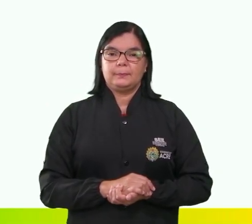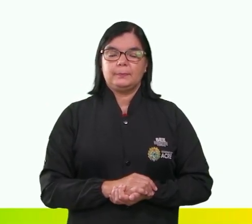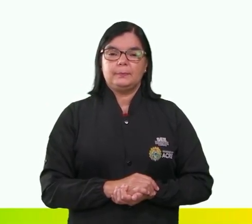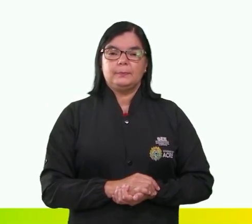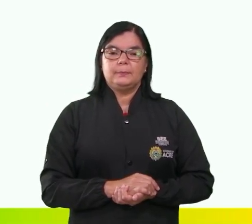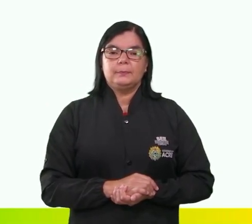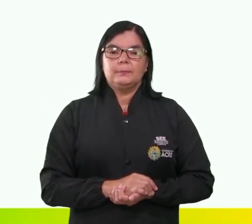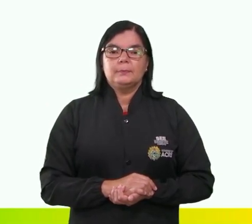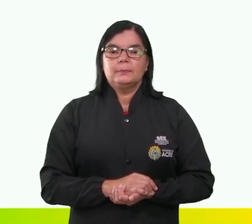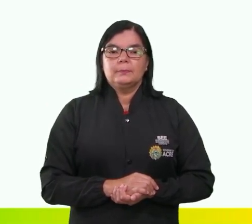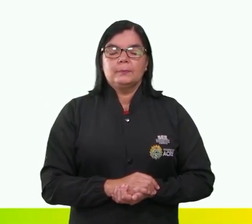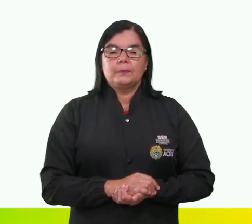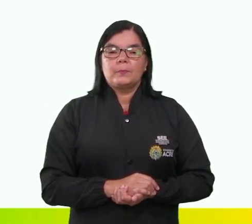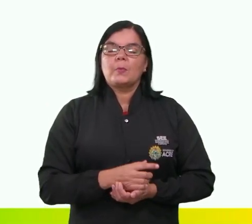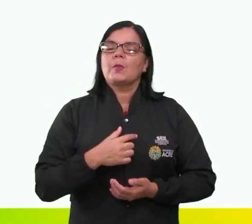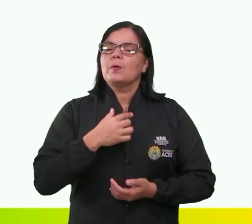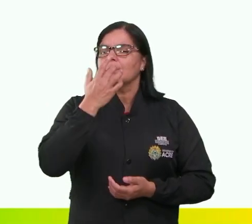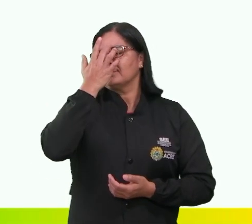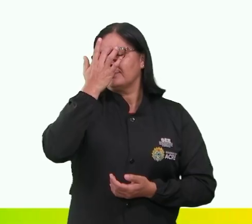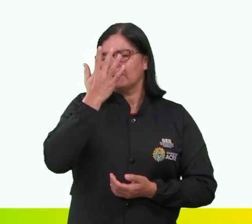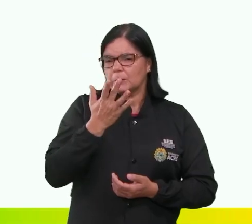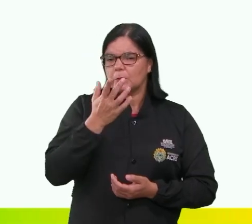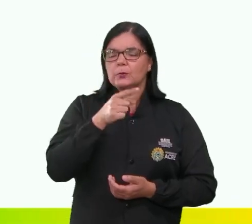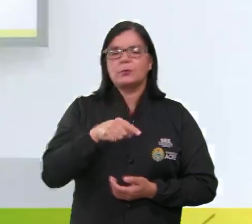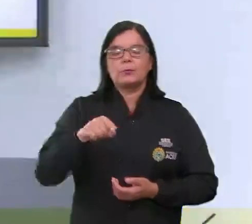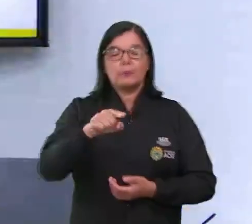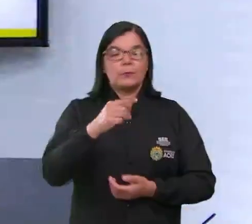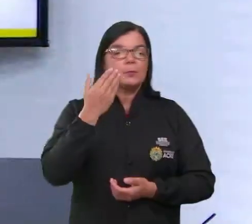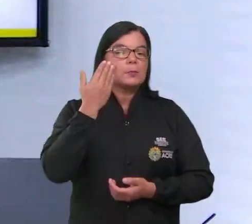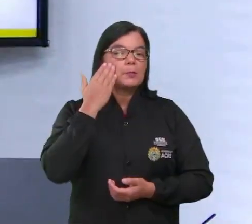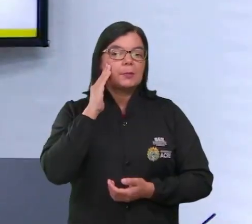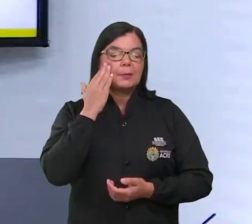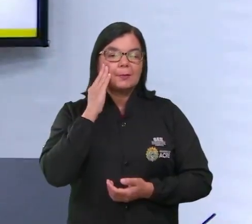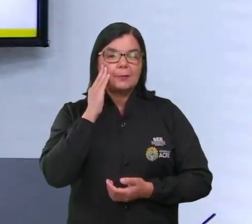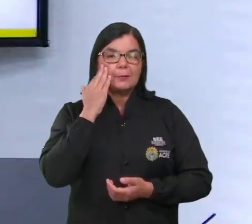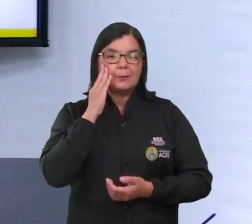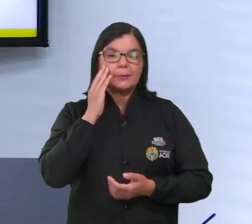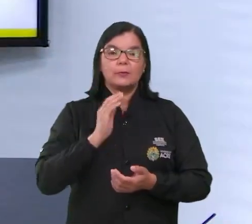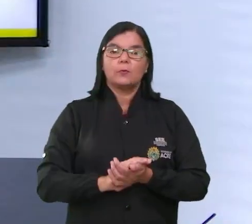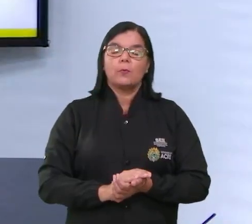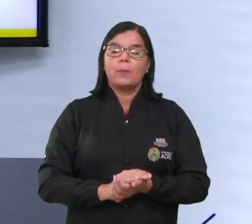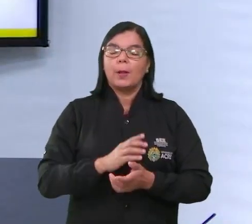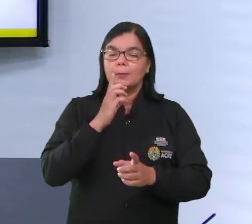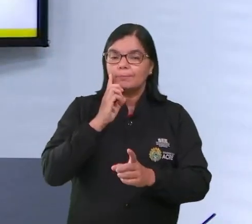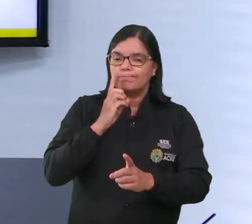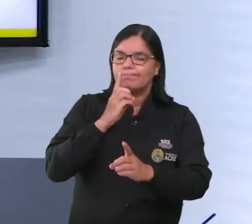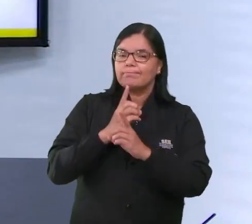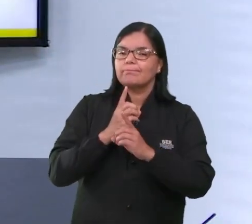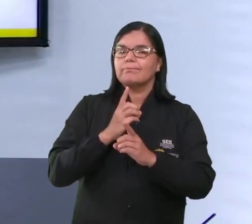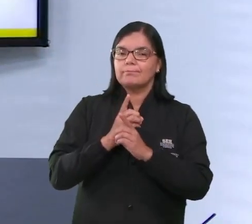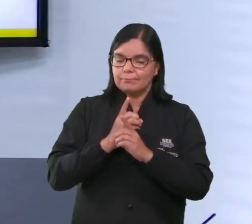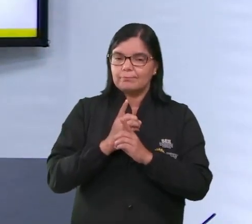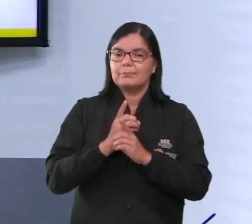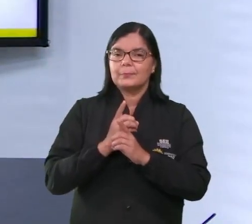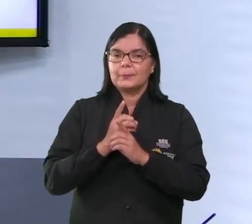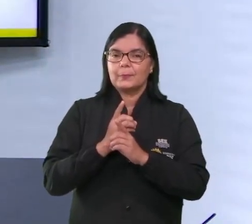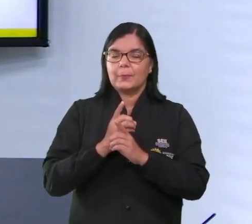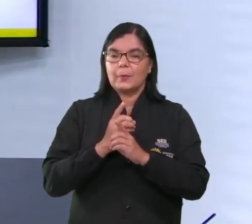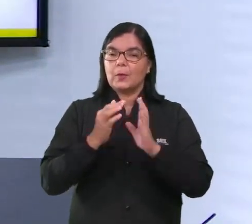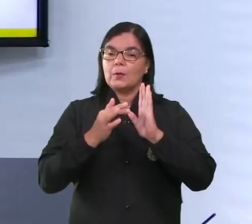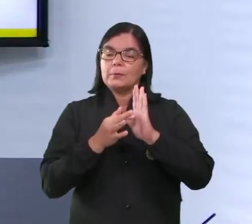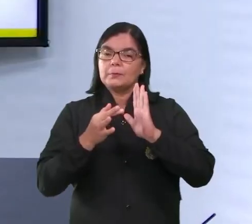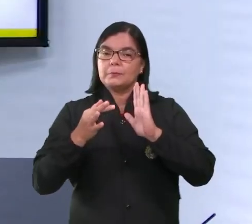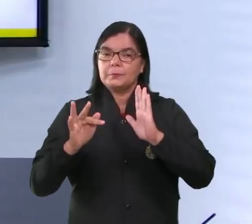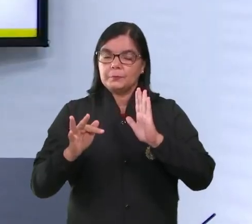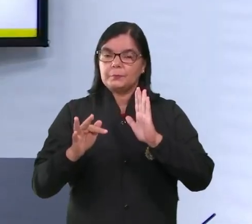segunda parábola. Fica muito fácil quando você entende isso para poder identificar certas